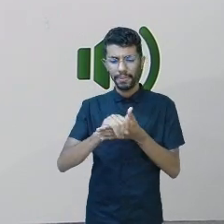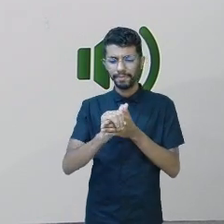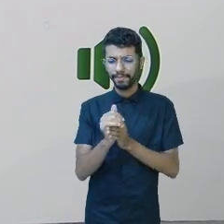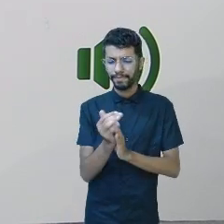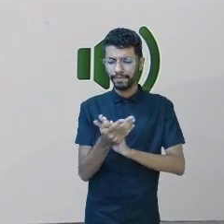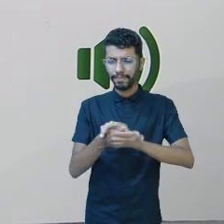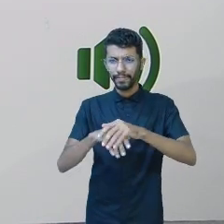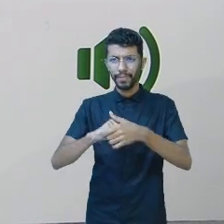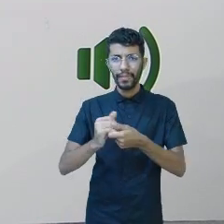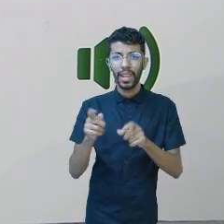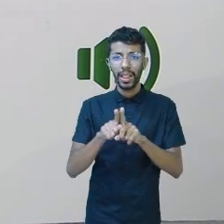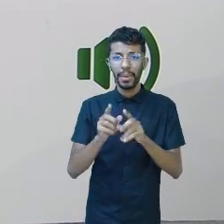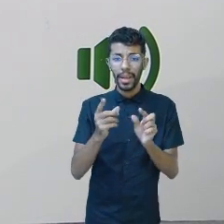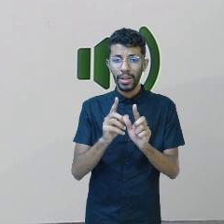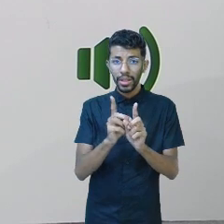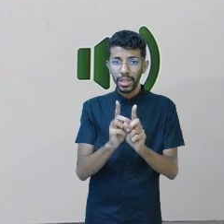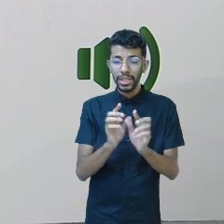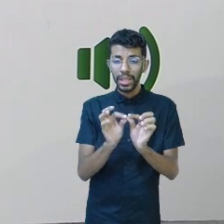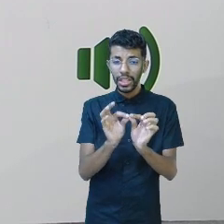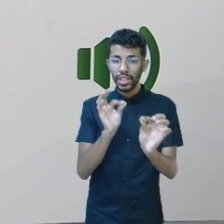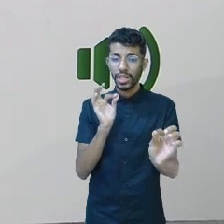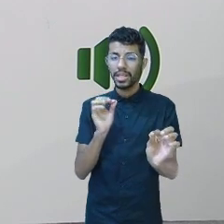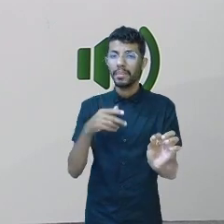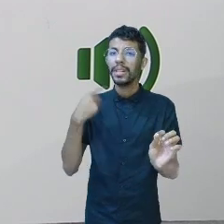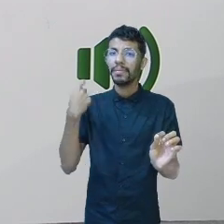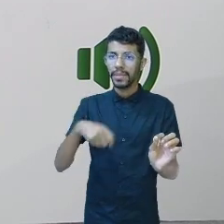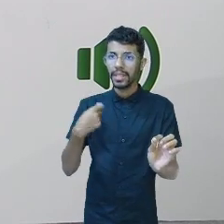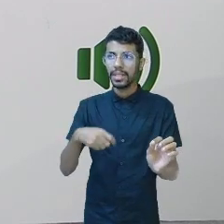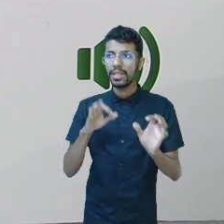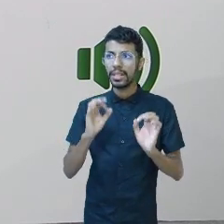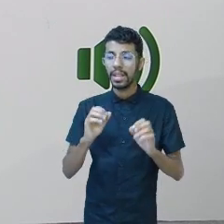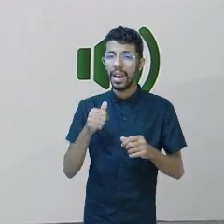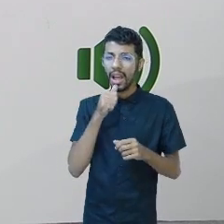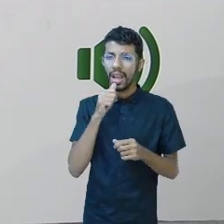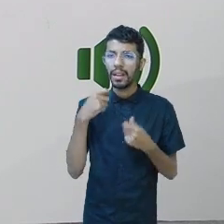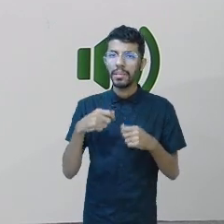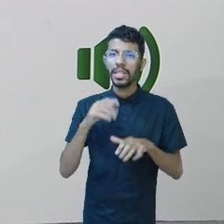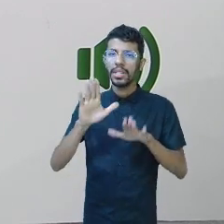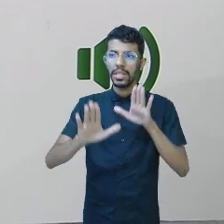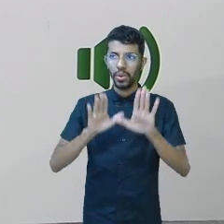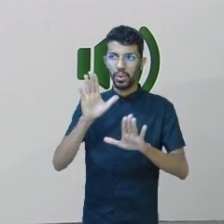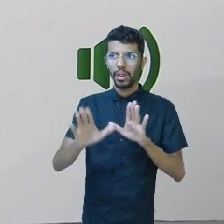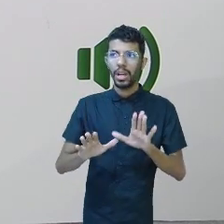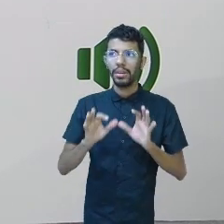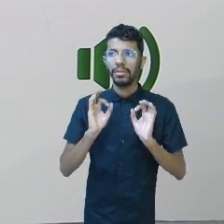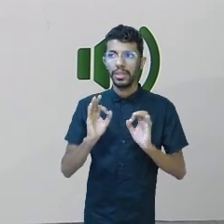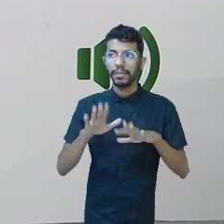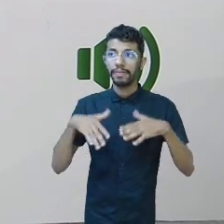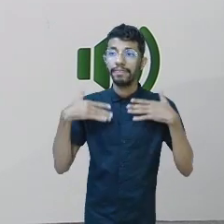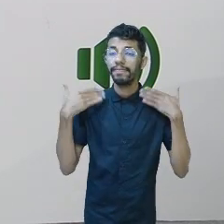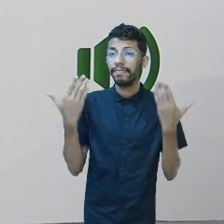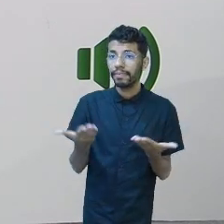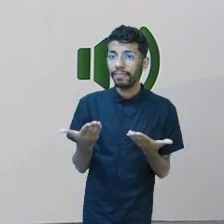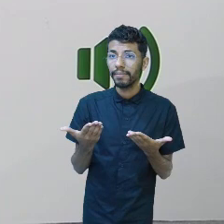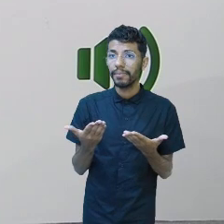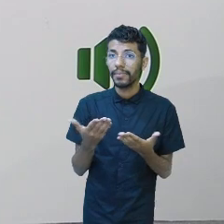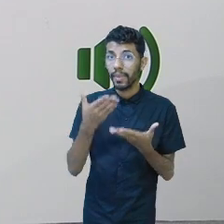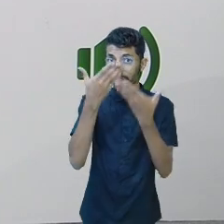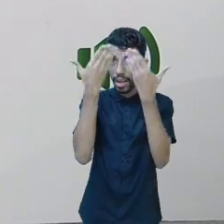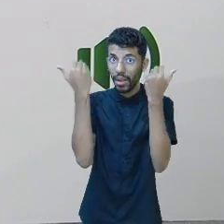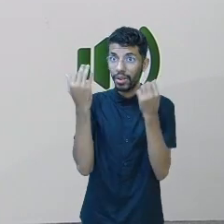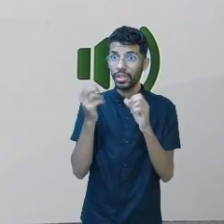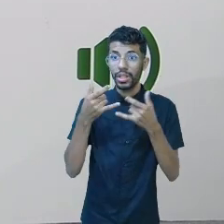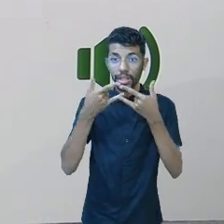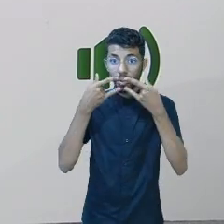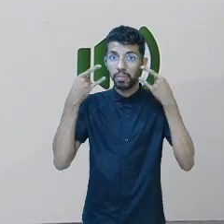manter o distanciamento necessário, tá? Por enquanto a gente ainda precisa tomar esse cuidado. Então, não esqueça de